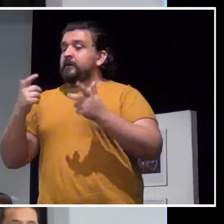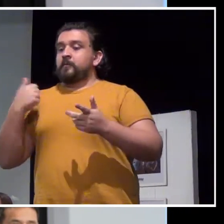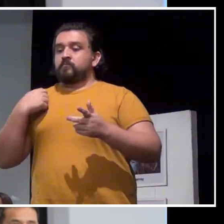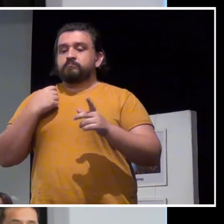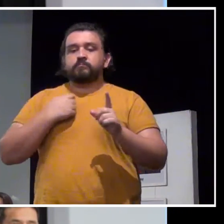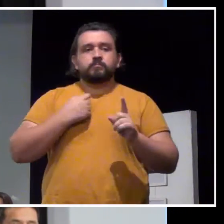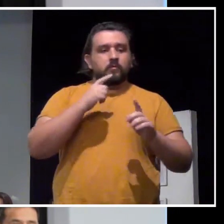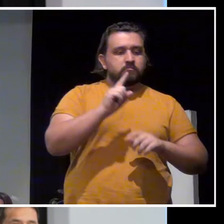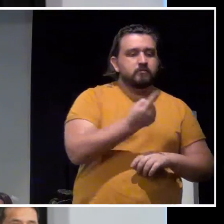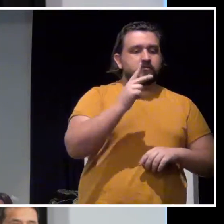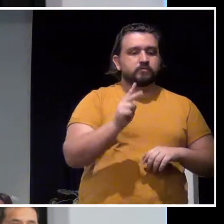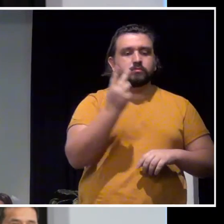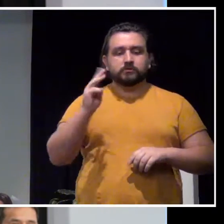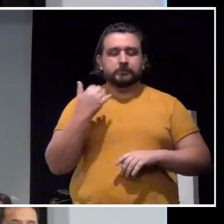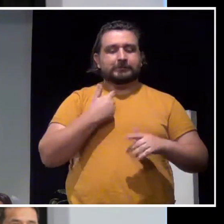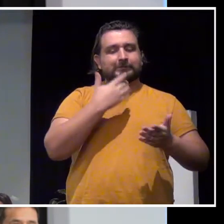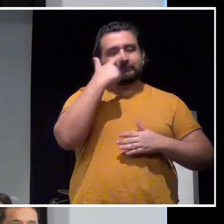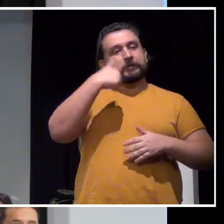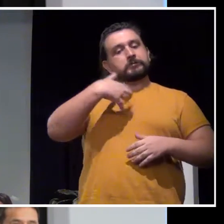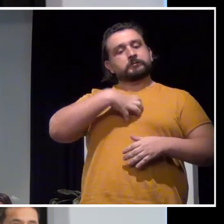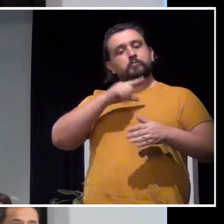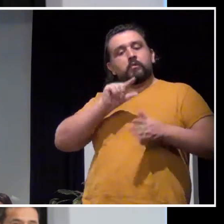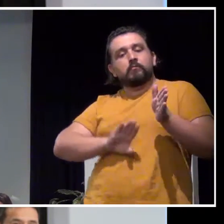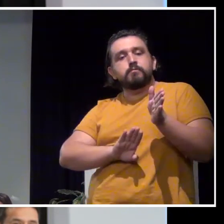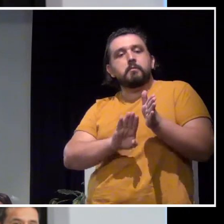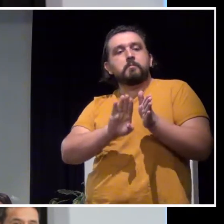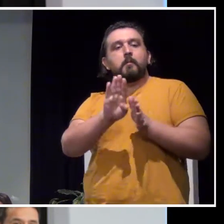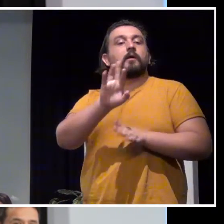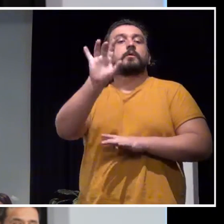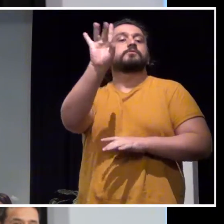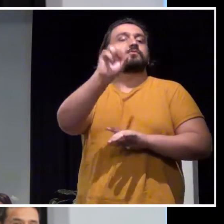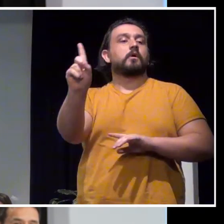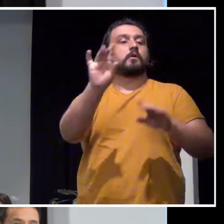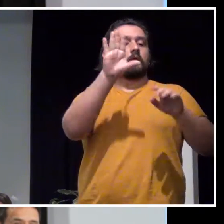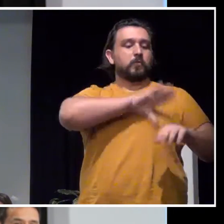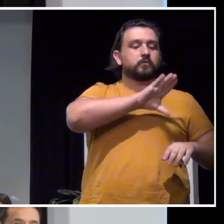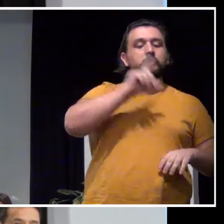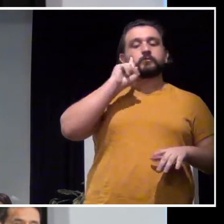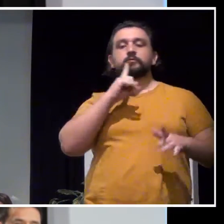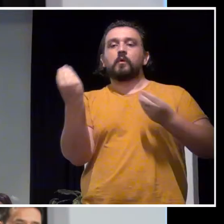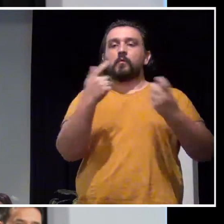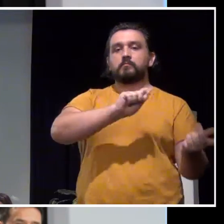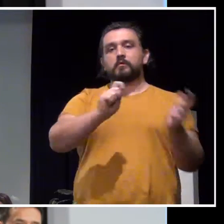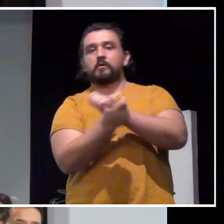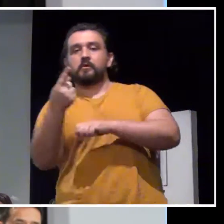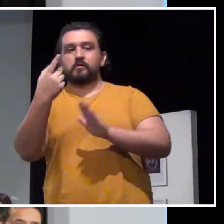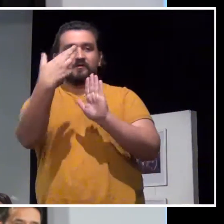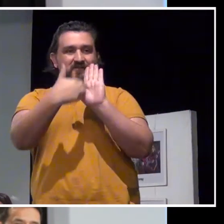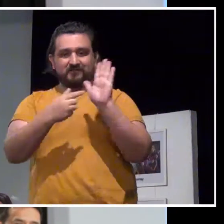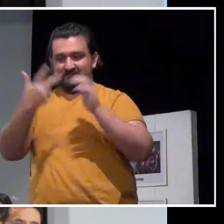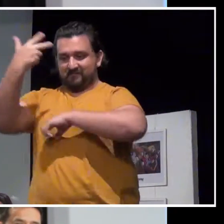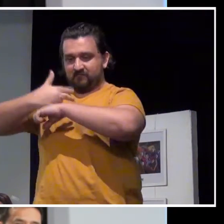a organização desse vídeo, que não somente uma estrutura do português do surdo para o roteiro,